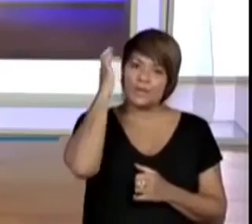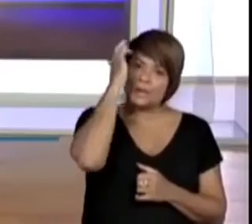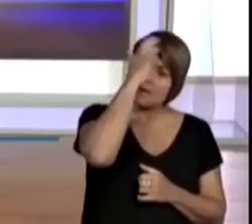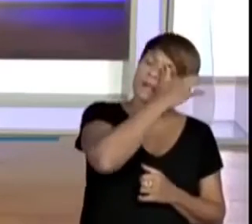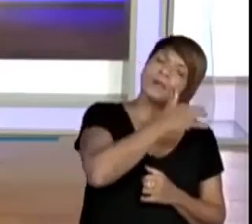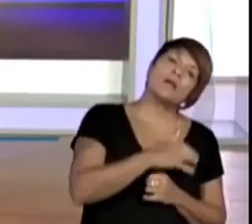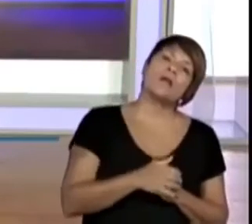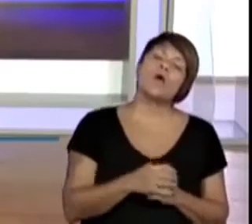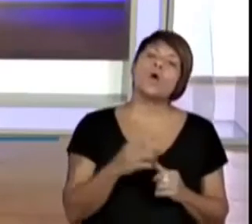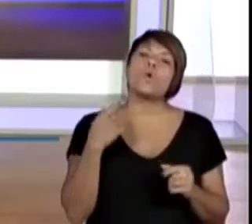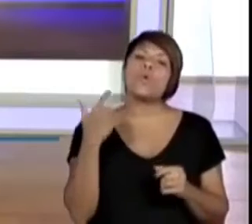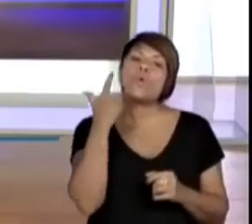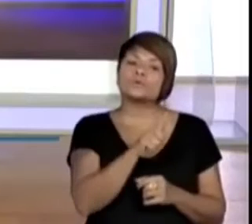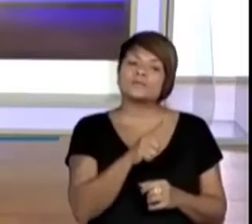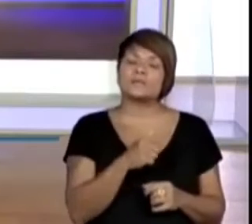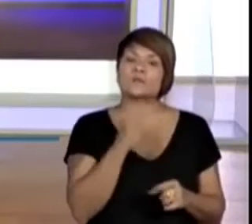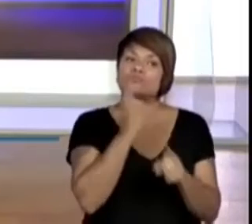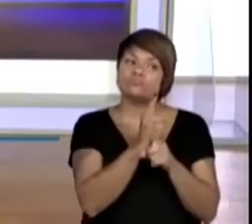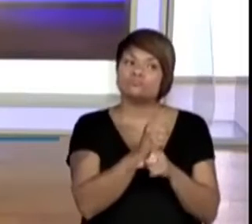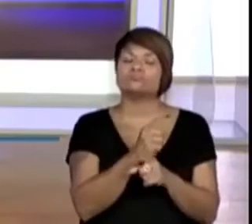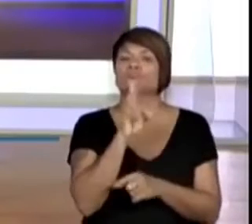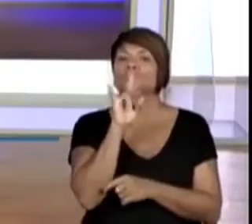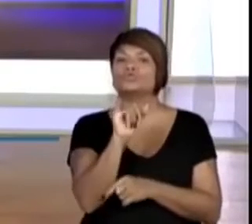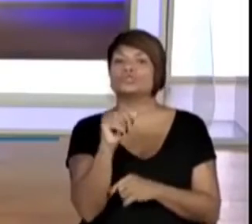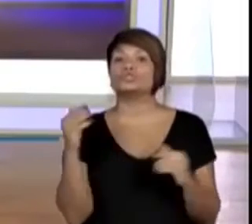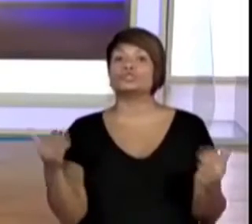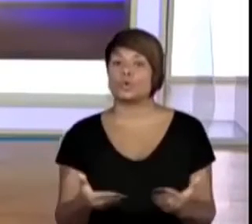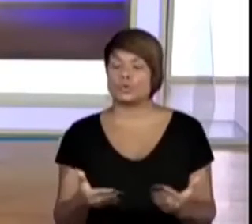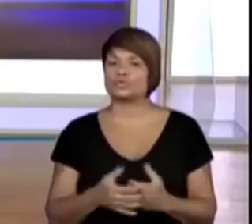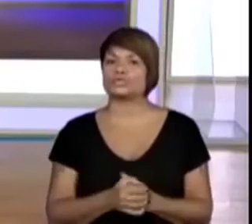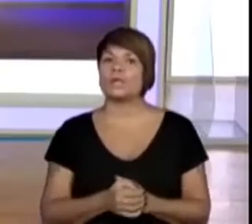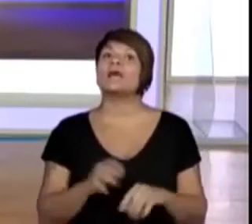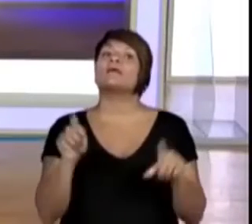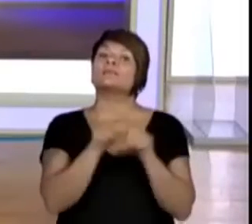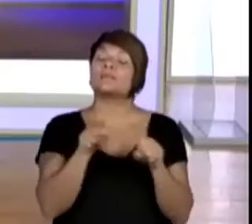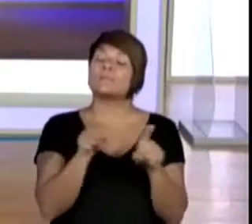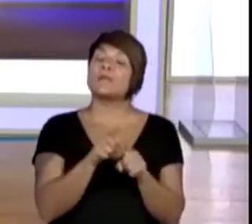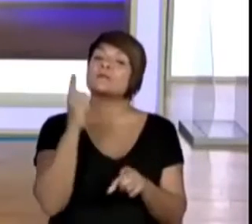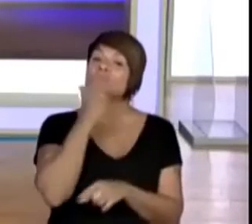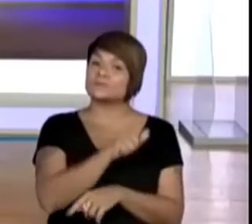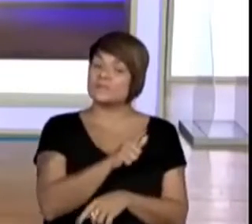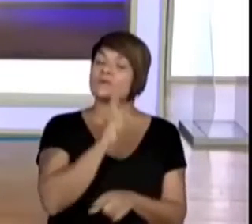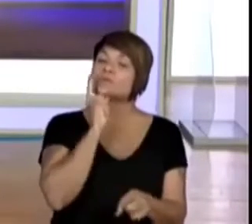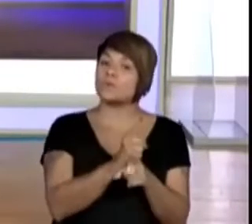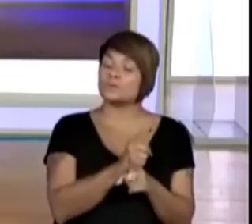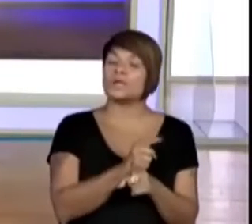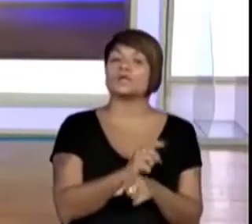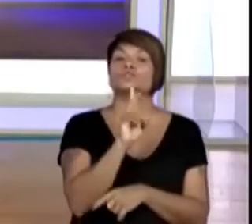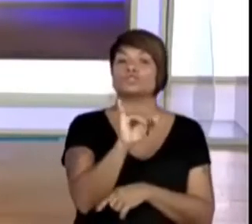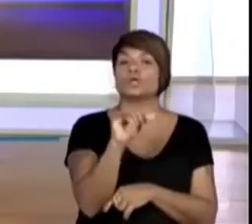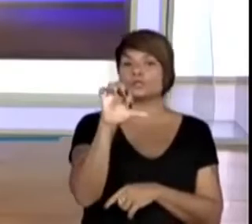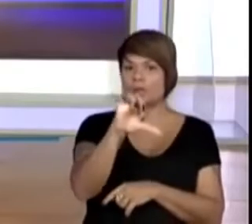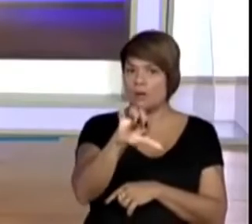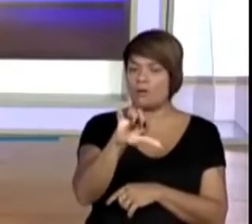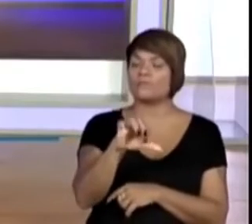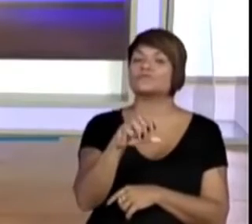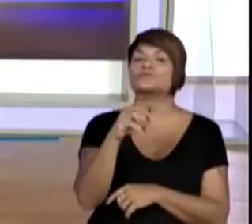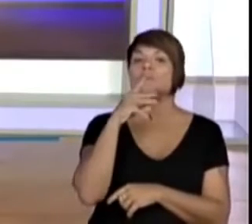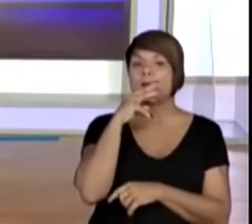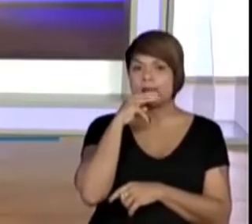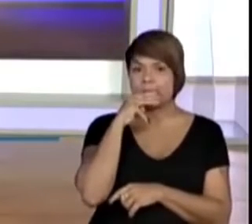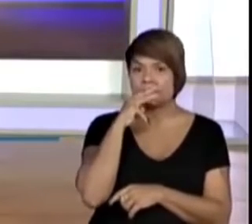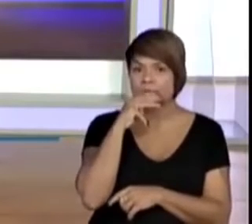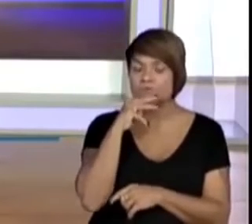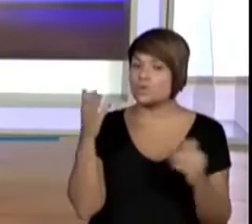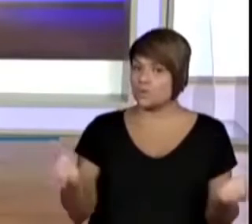até identificar o dia de hoje no calendário. E aí conseguimos identificar também que o dia 9 de